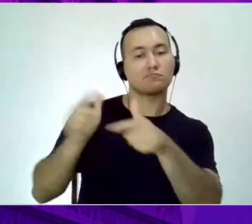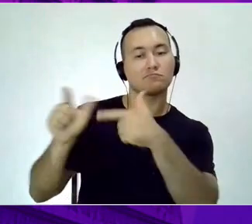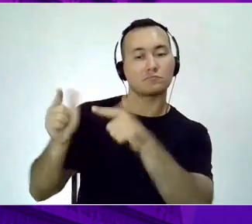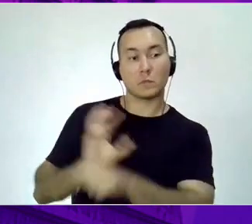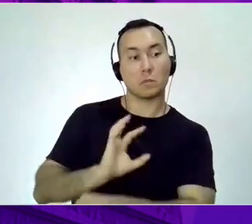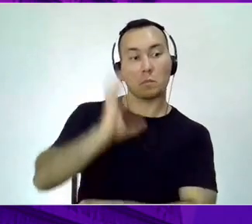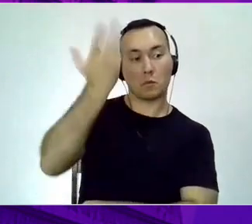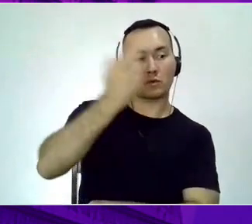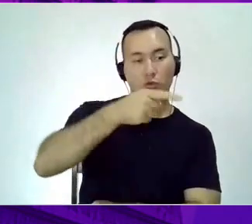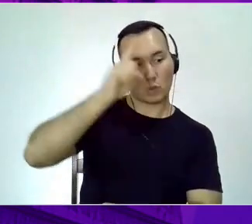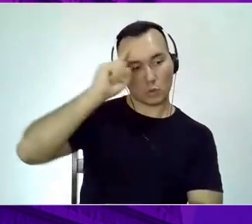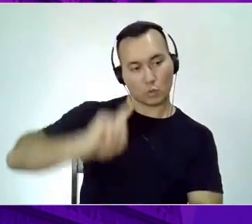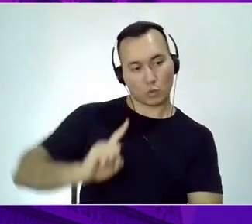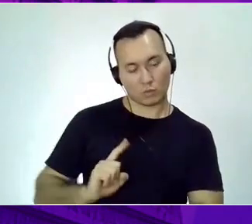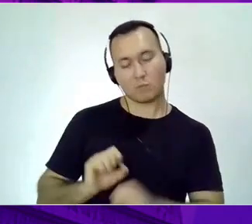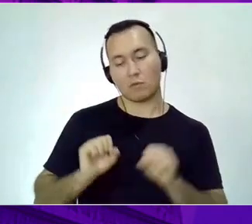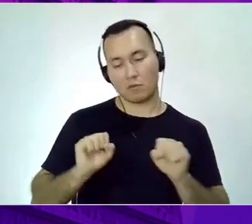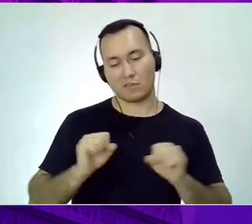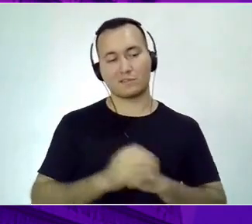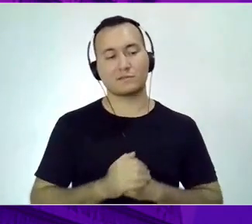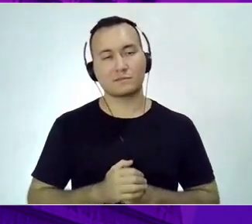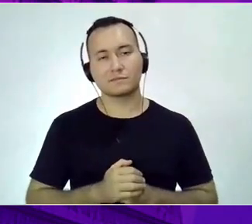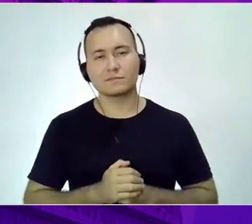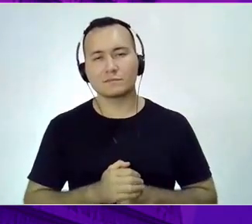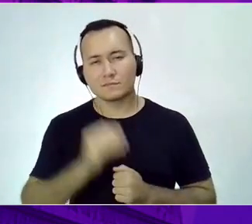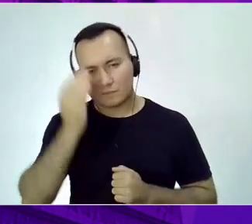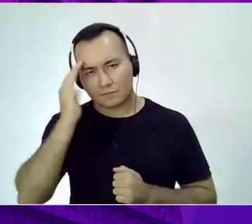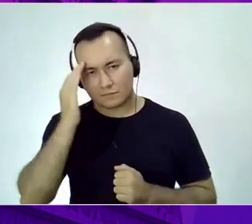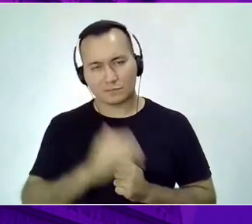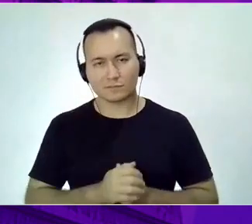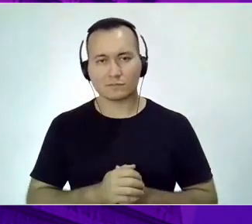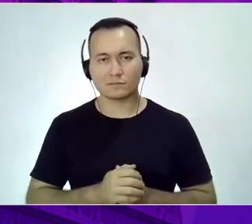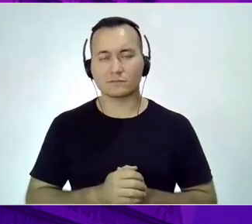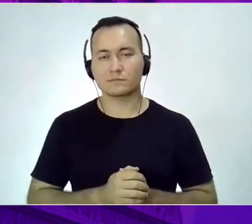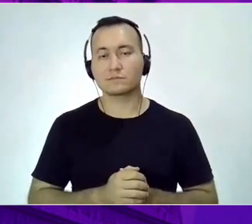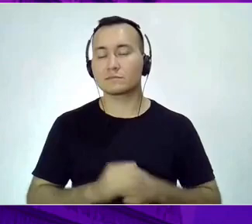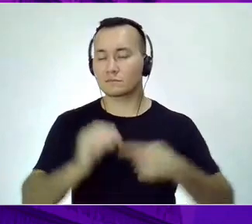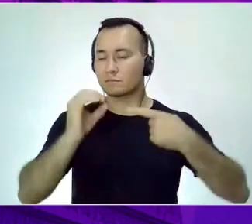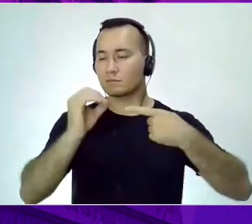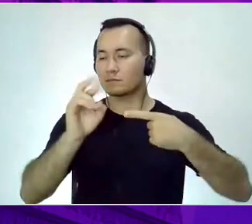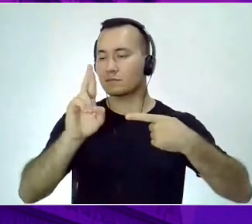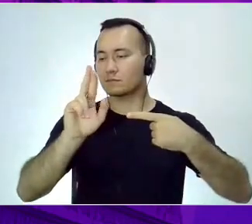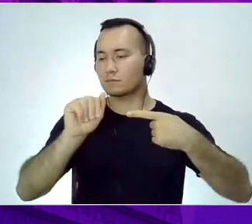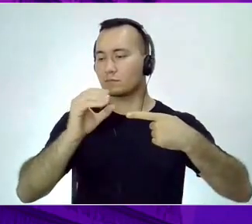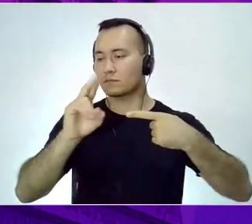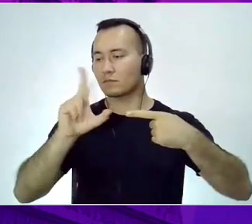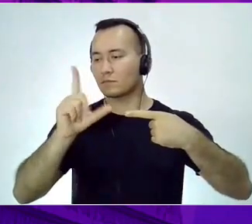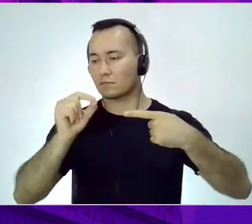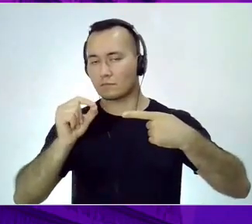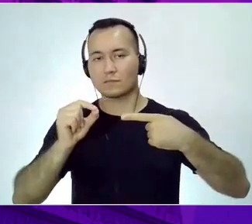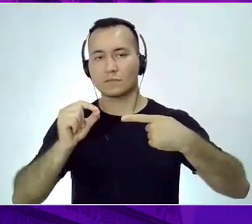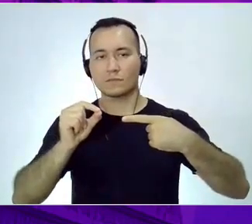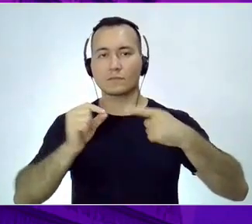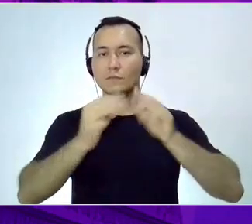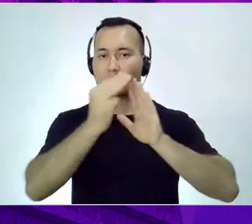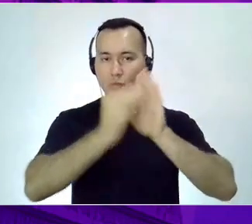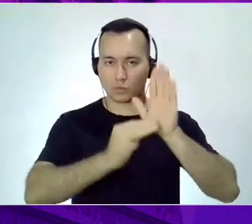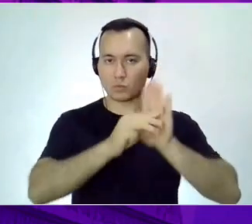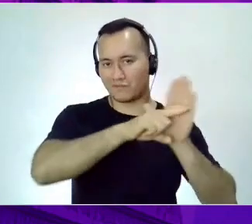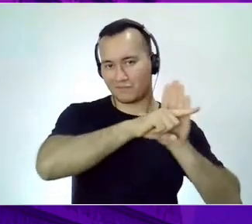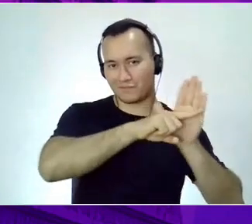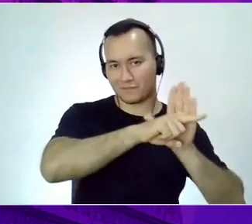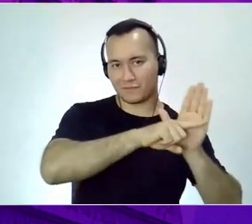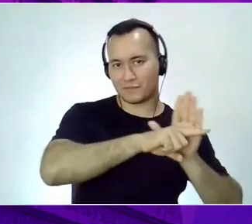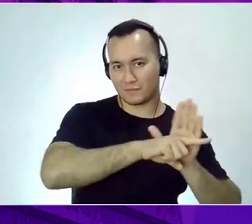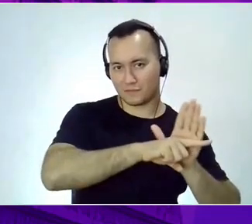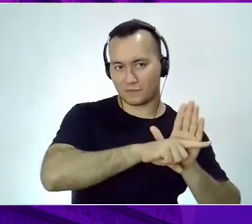oráculo de teste, que é um outro problema que também é listado lá. Tá? Mas, gente, quem é da área, deem uma olhada.